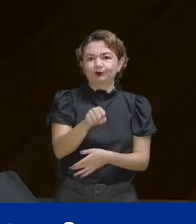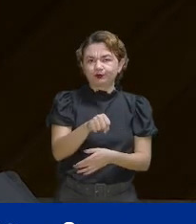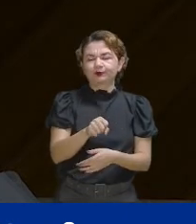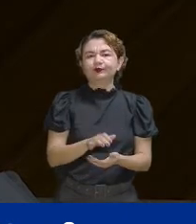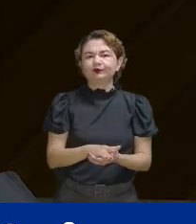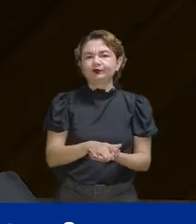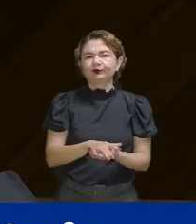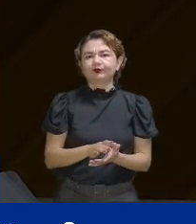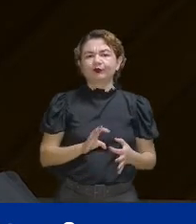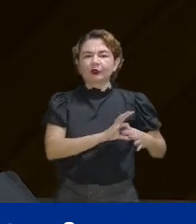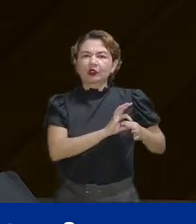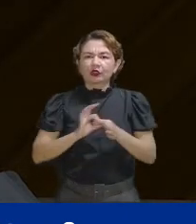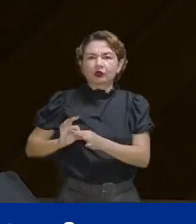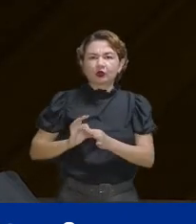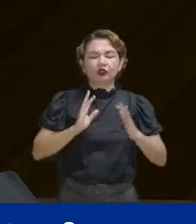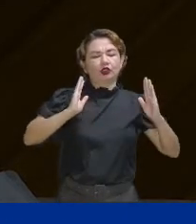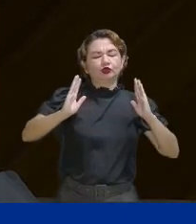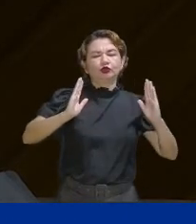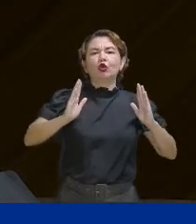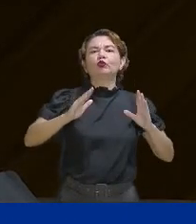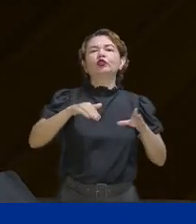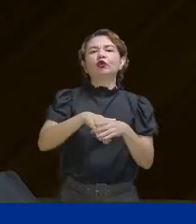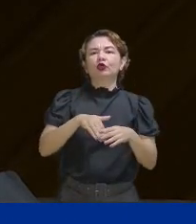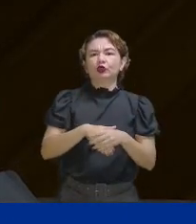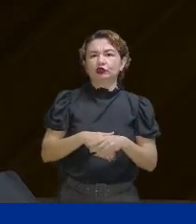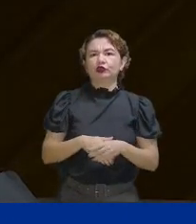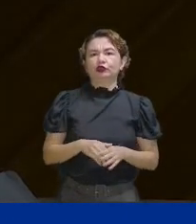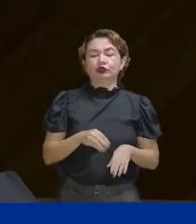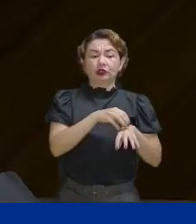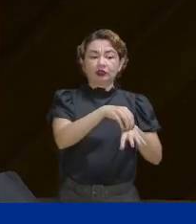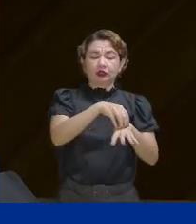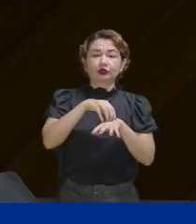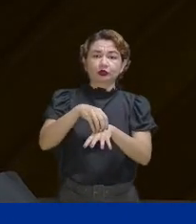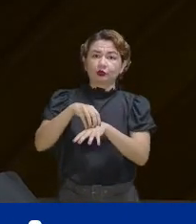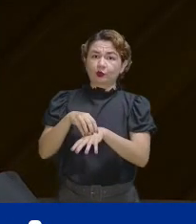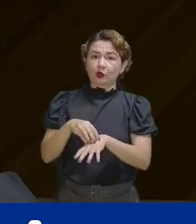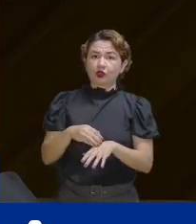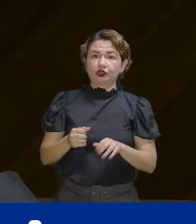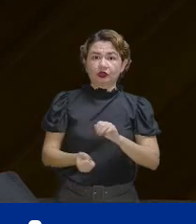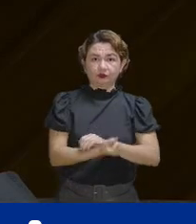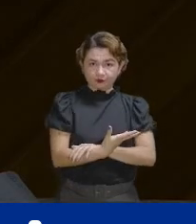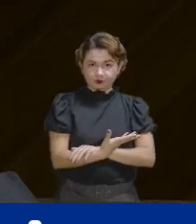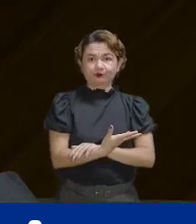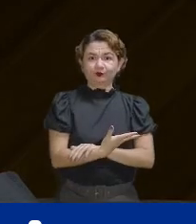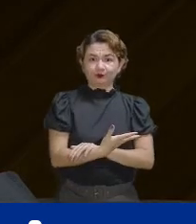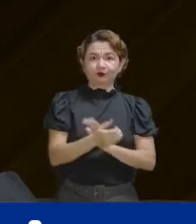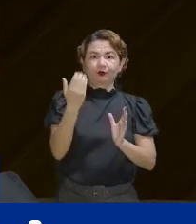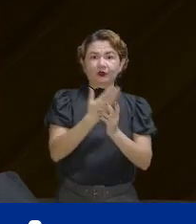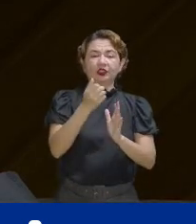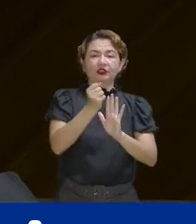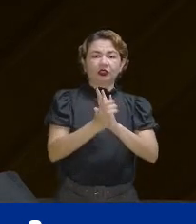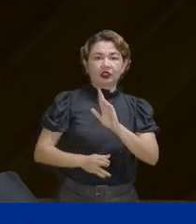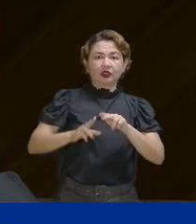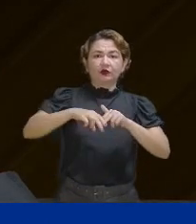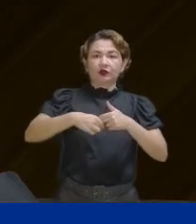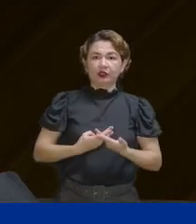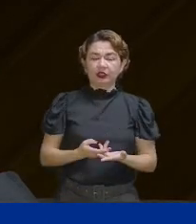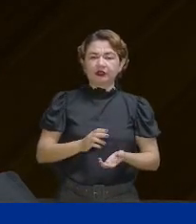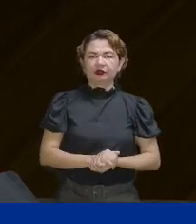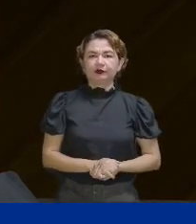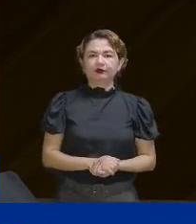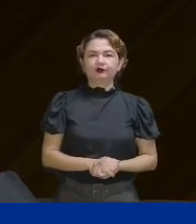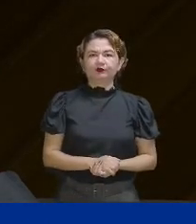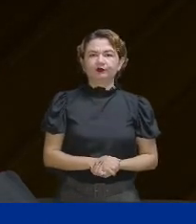do contexto eleitoral, dentro do contexto do transporte ilícito. Então, os embargos de declaração nesta ocasião é para